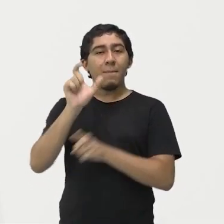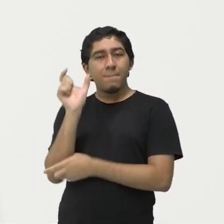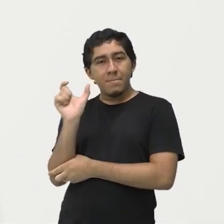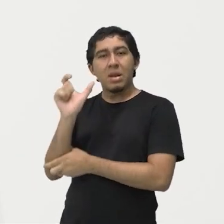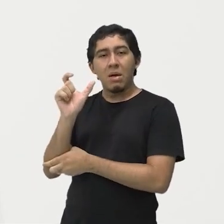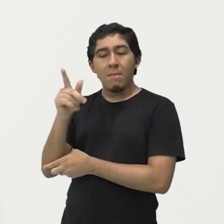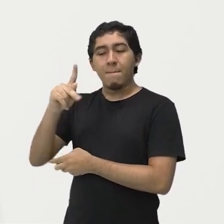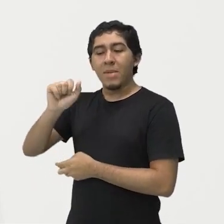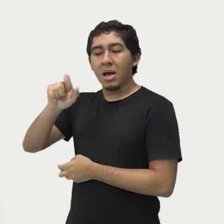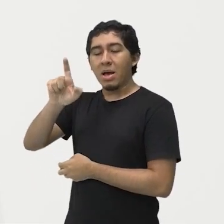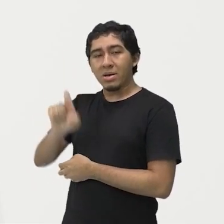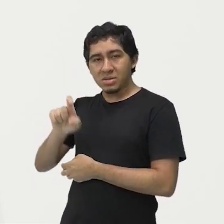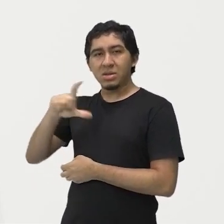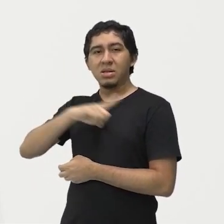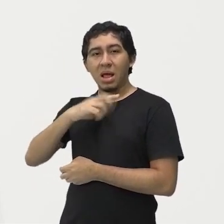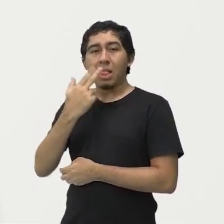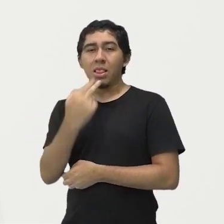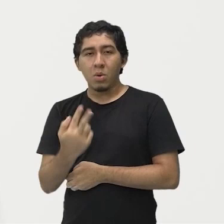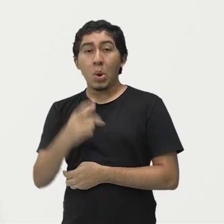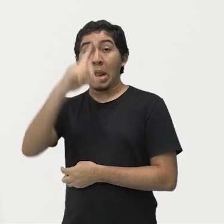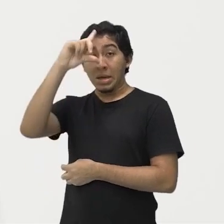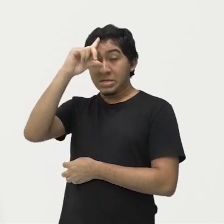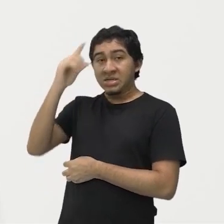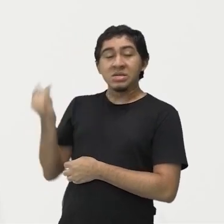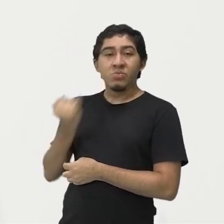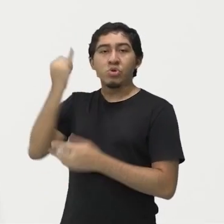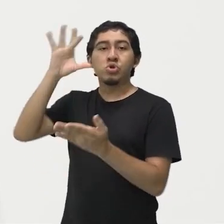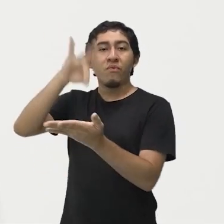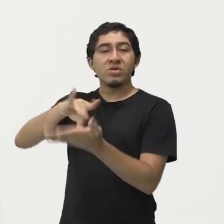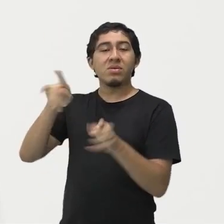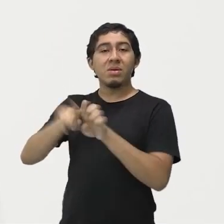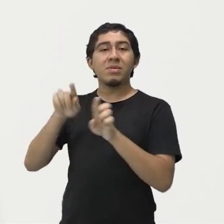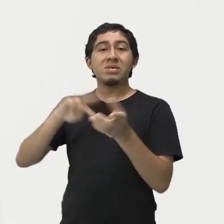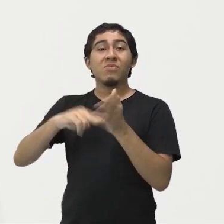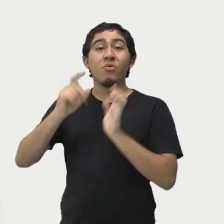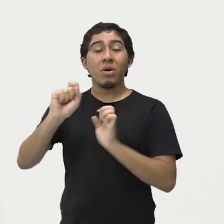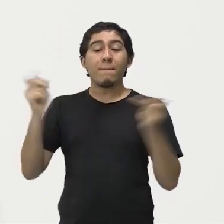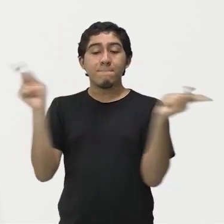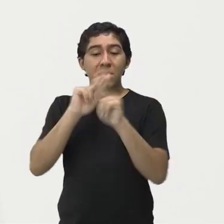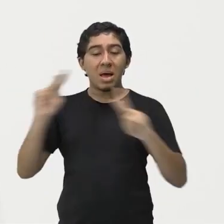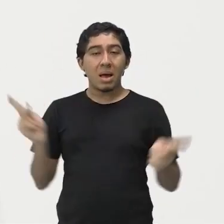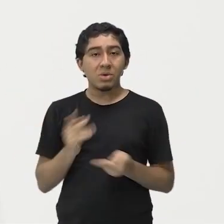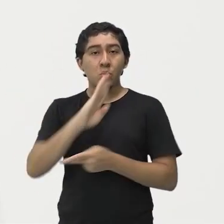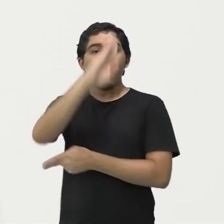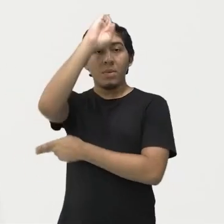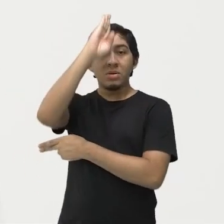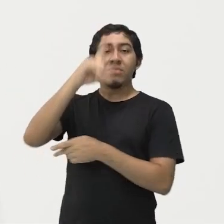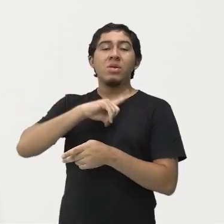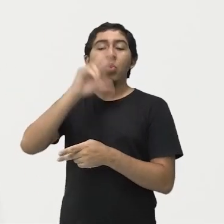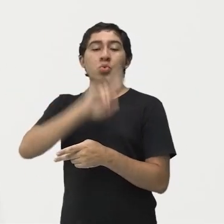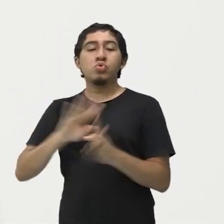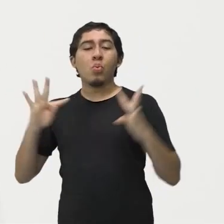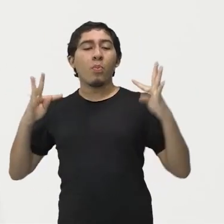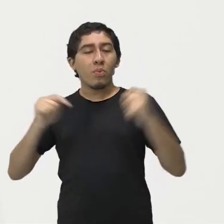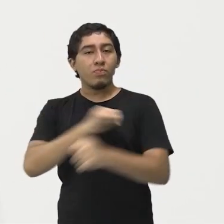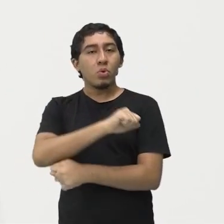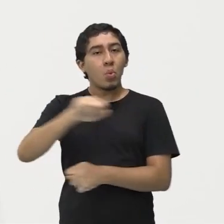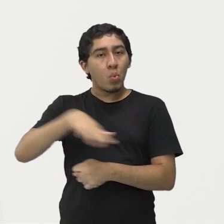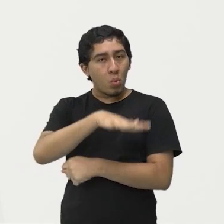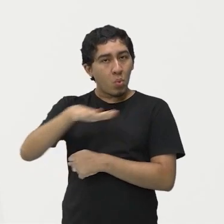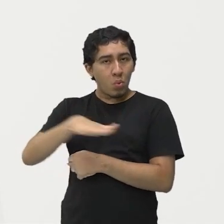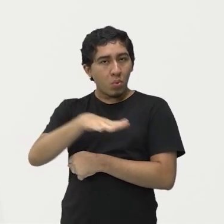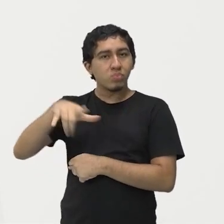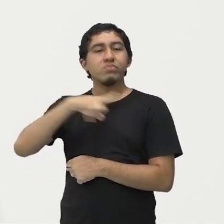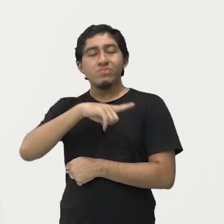significa paz romana e foi aplicado sobre todos os territórios que estavam sobre o